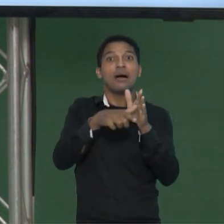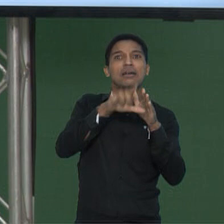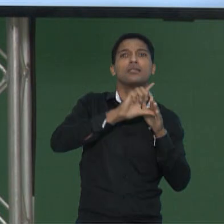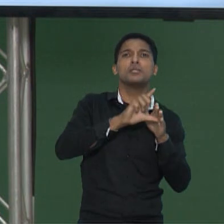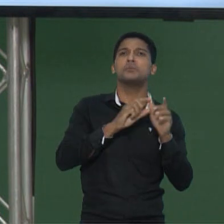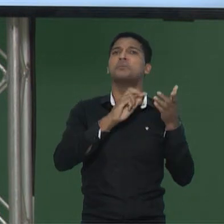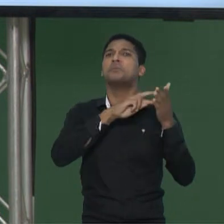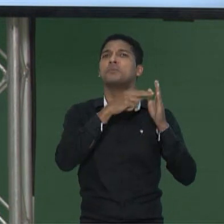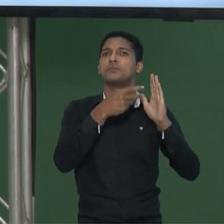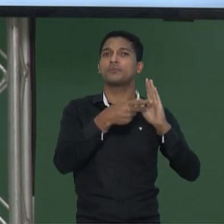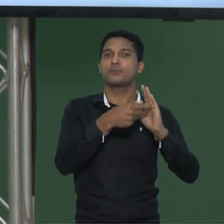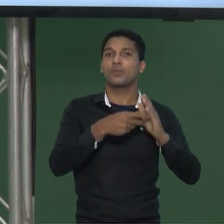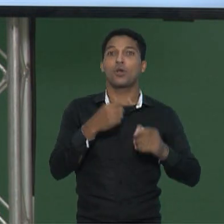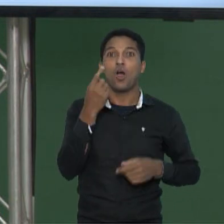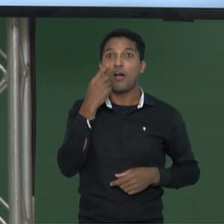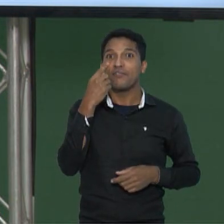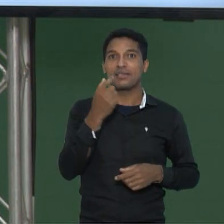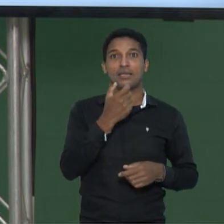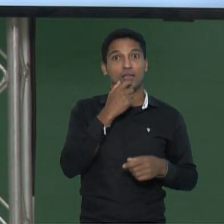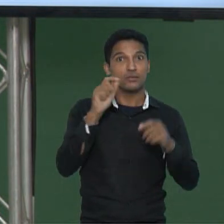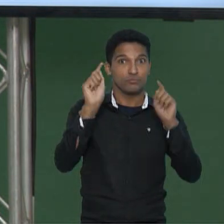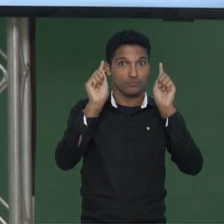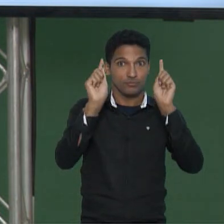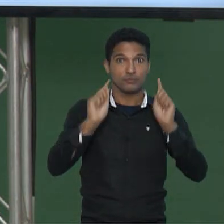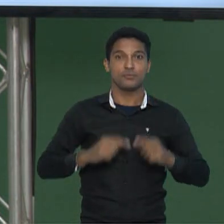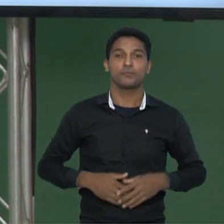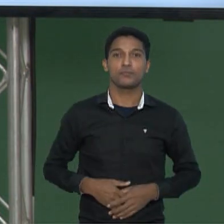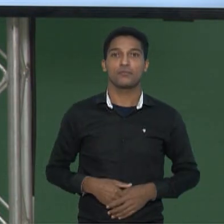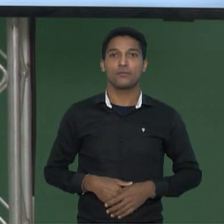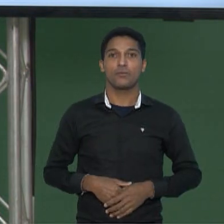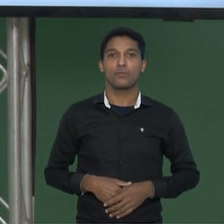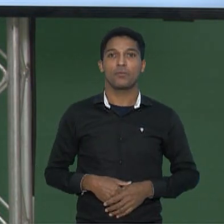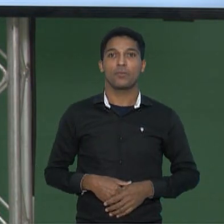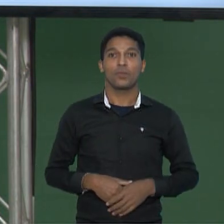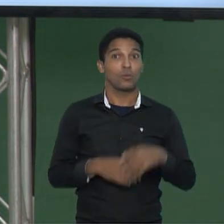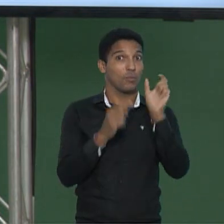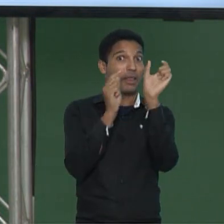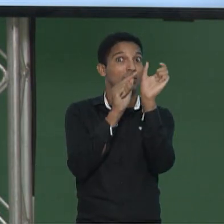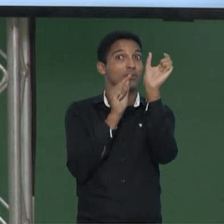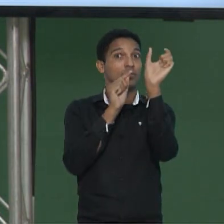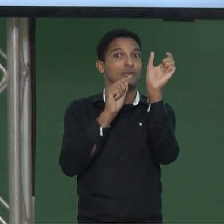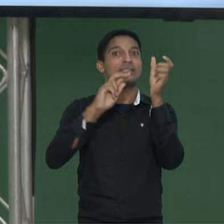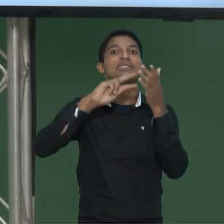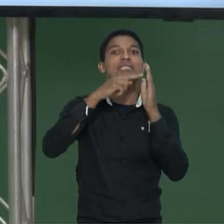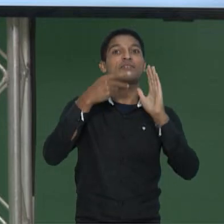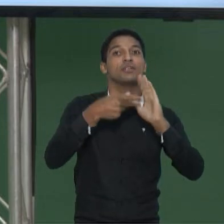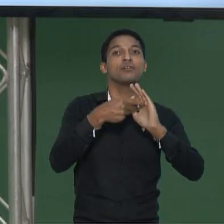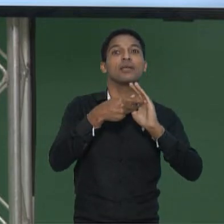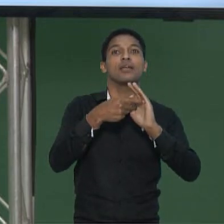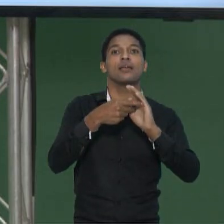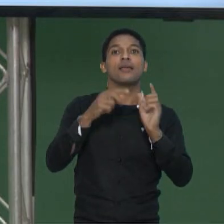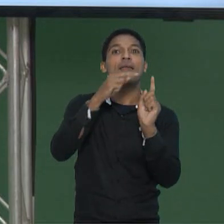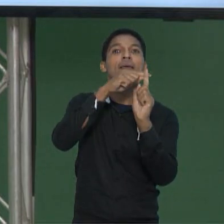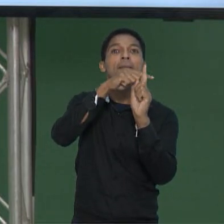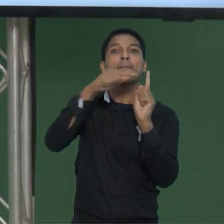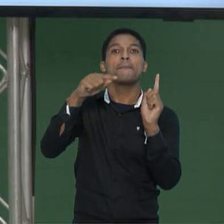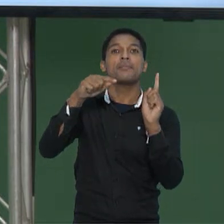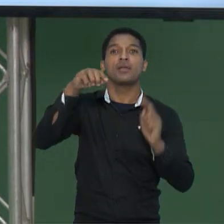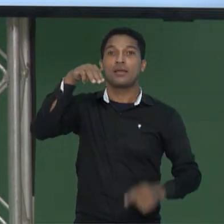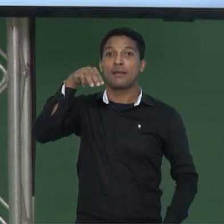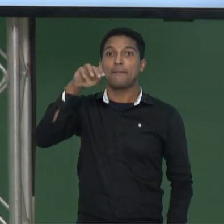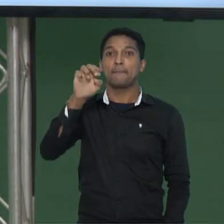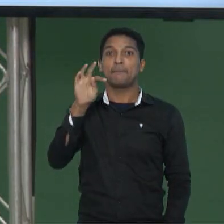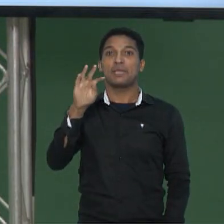só, half ou step significa metade. Então, quando eu quero dizer que ele é meu